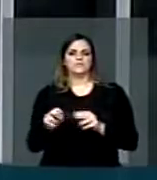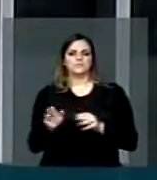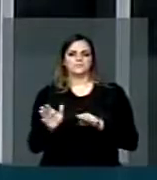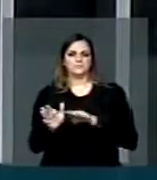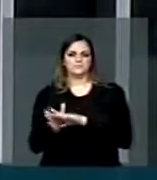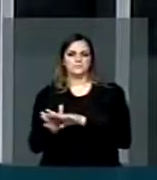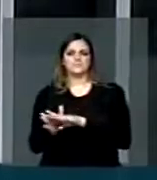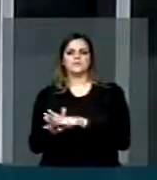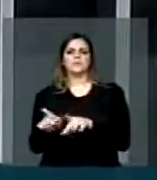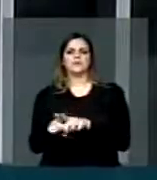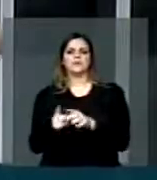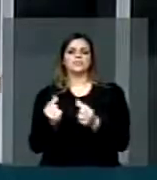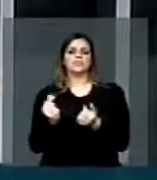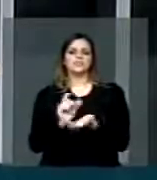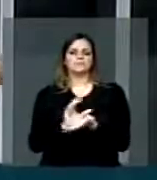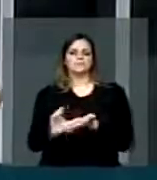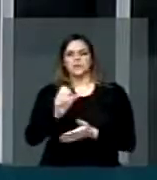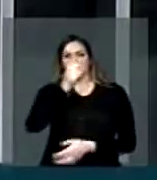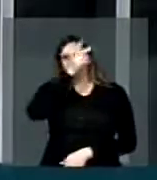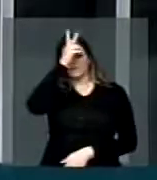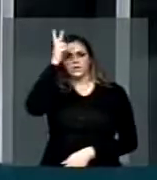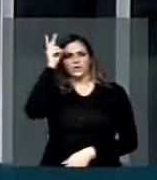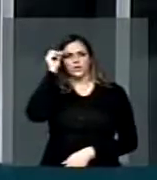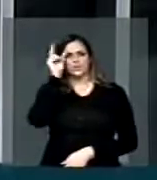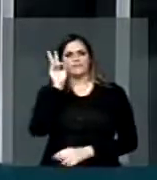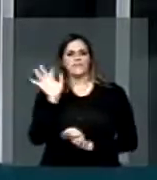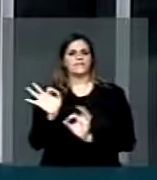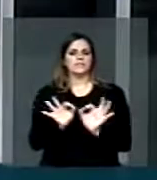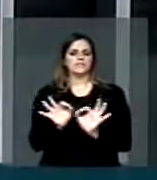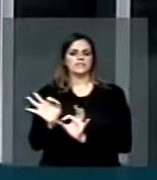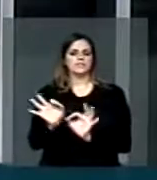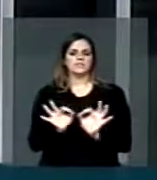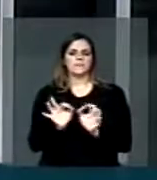Prefeitura de Natal, para que a Prefeitura elabore o projeto